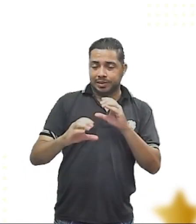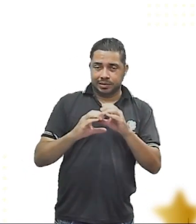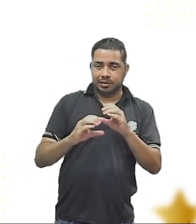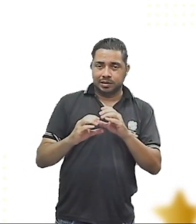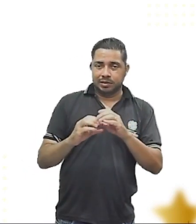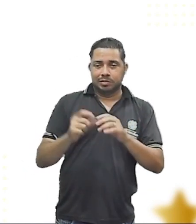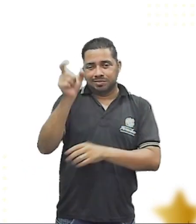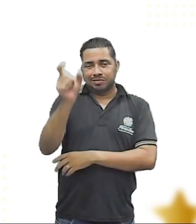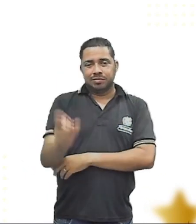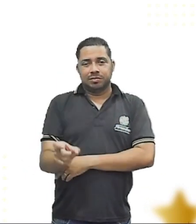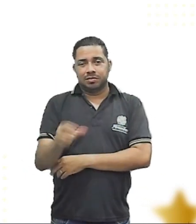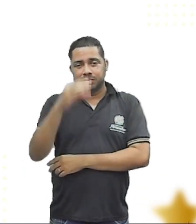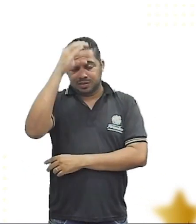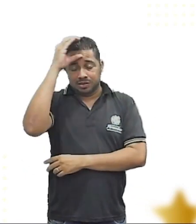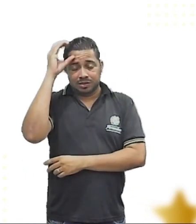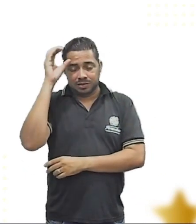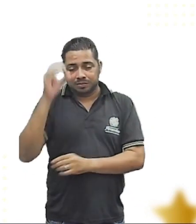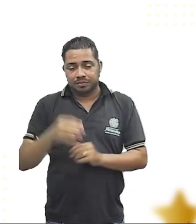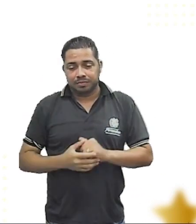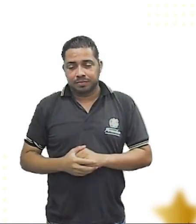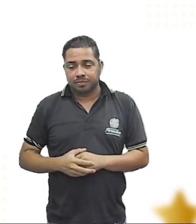cliente.